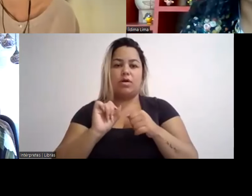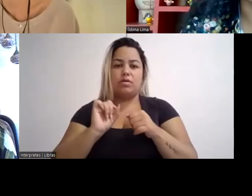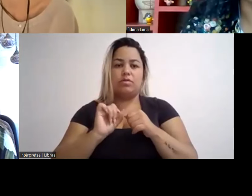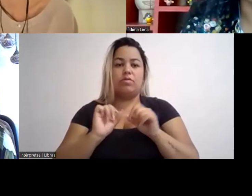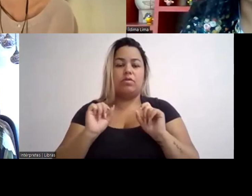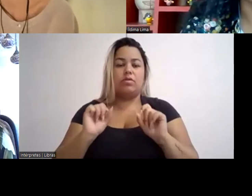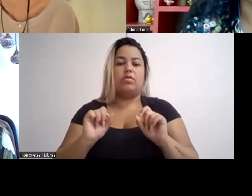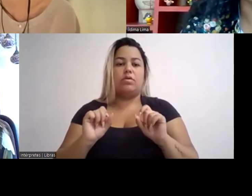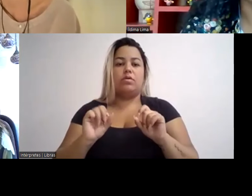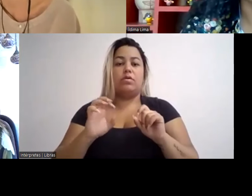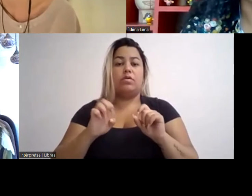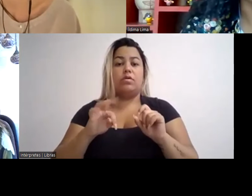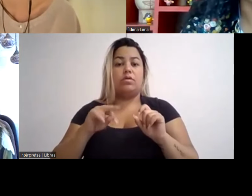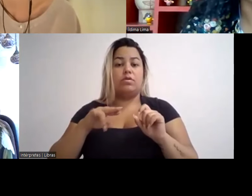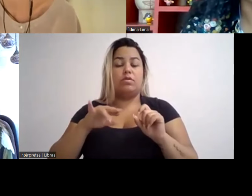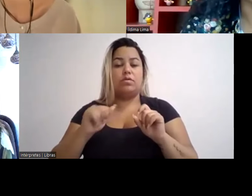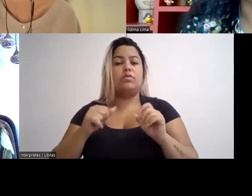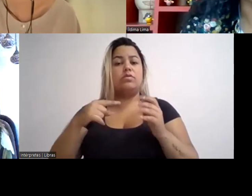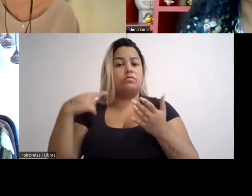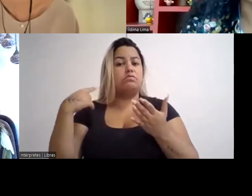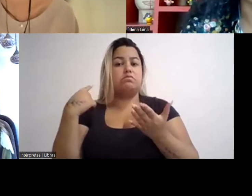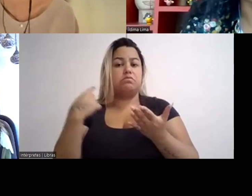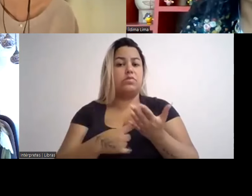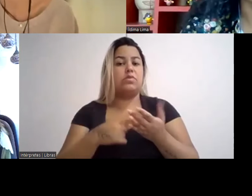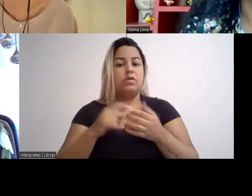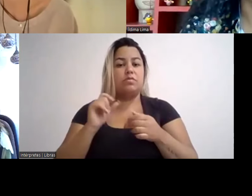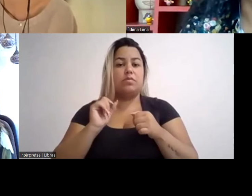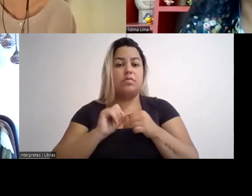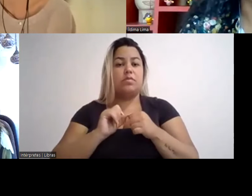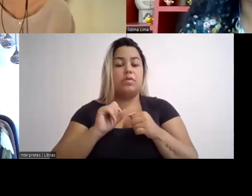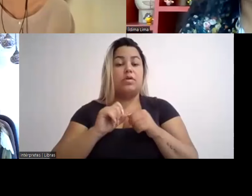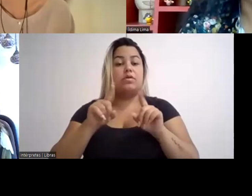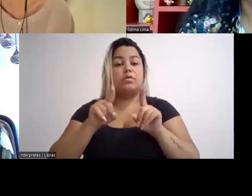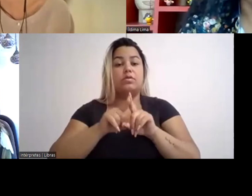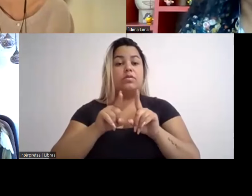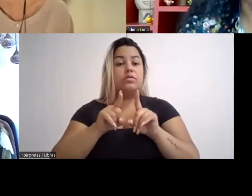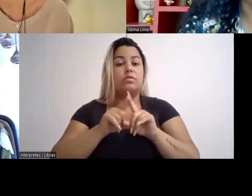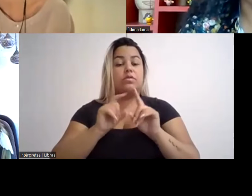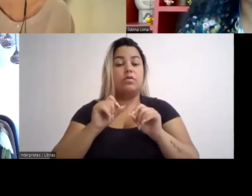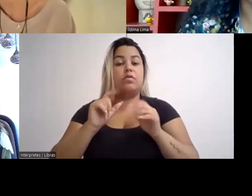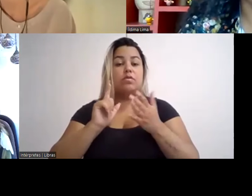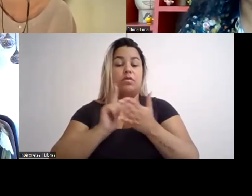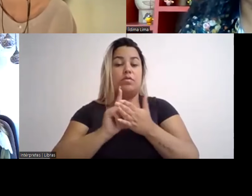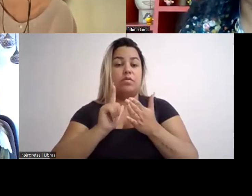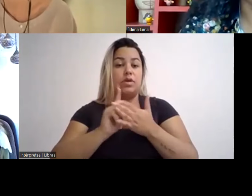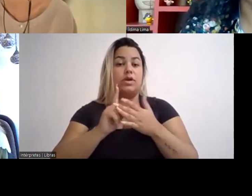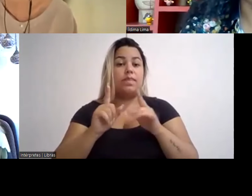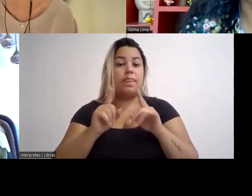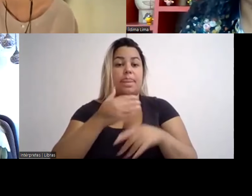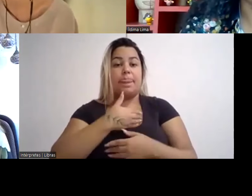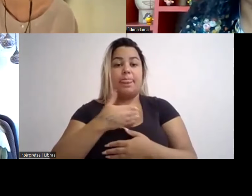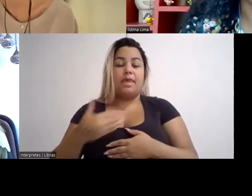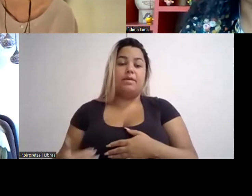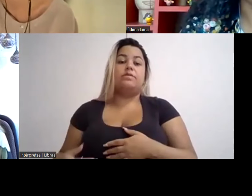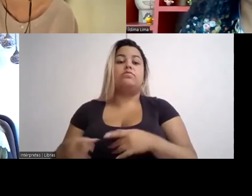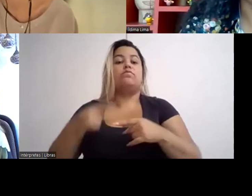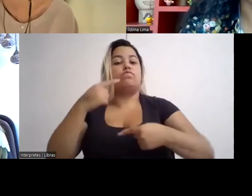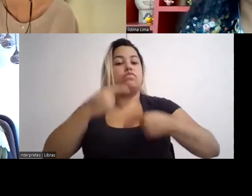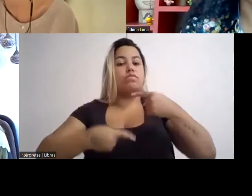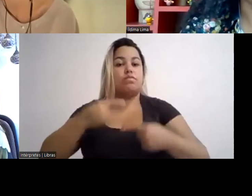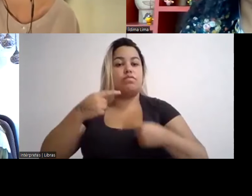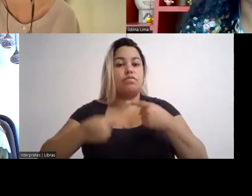a instância de governança se propõe a fazer, ou, né, deixa de exercer o papel da instância de governança, deixa de discutir